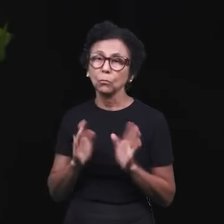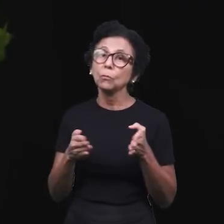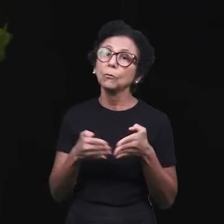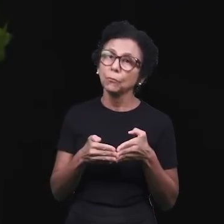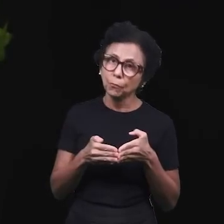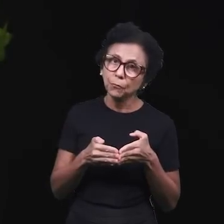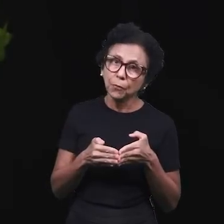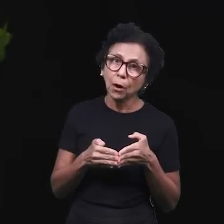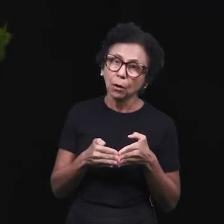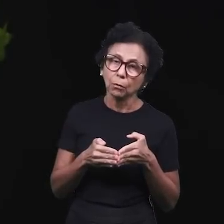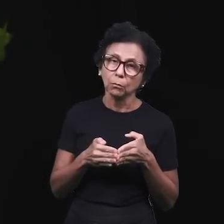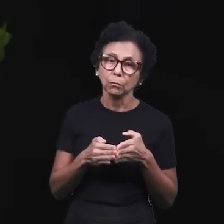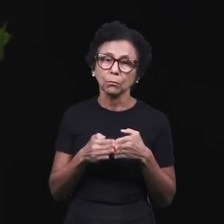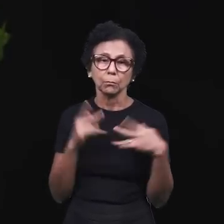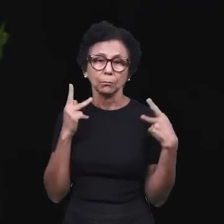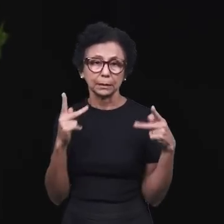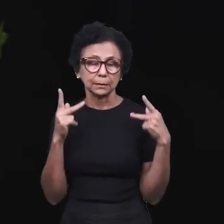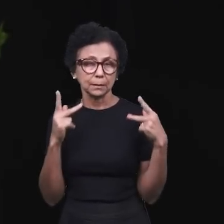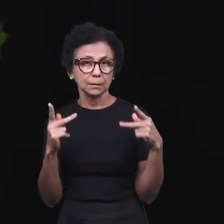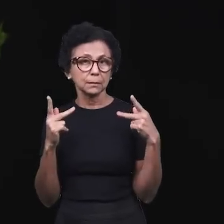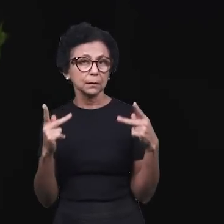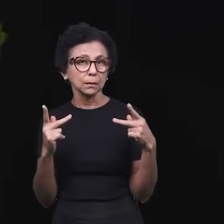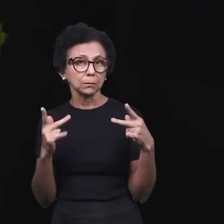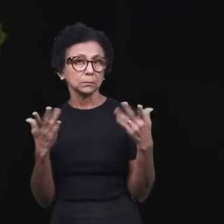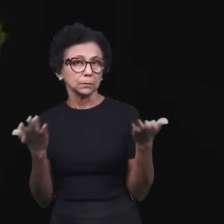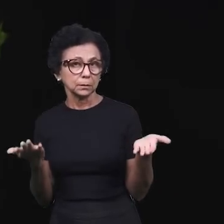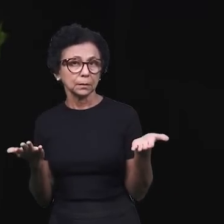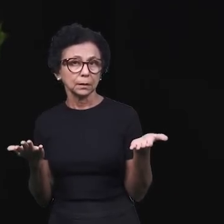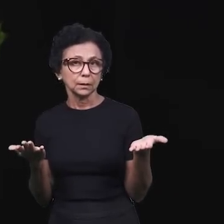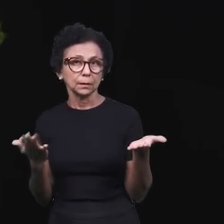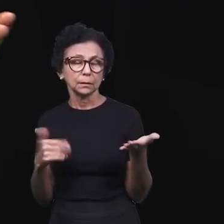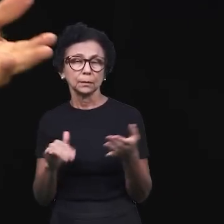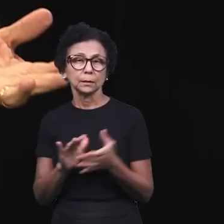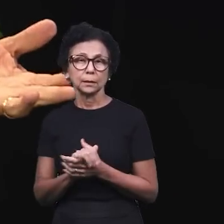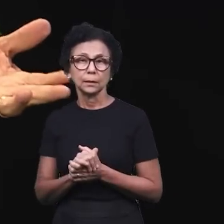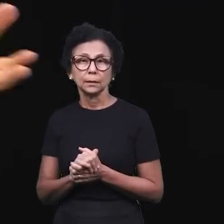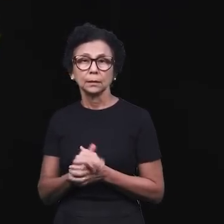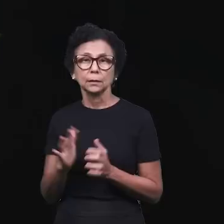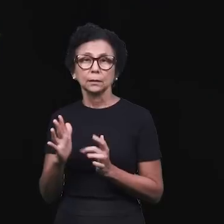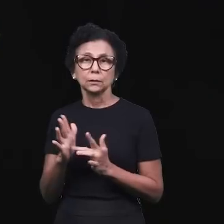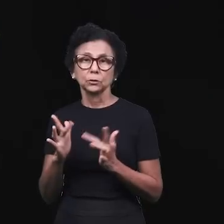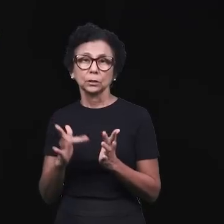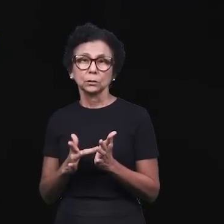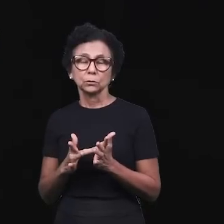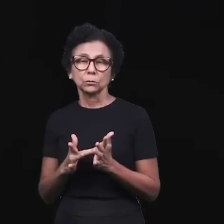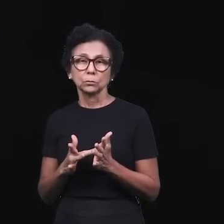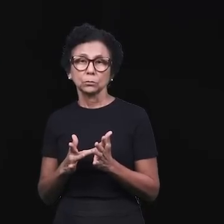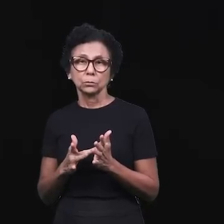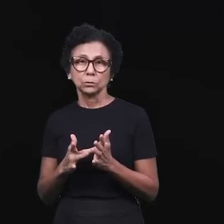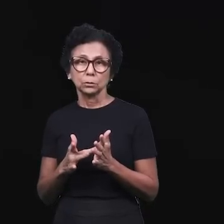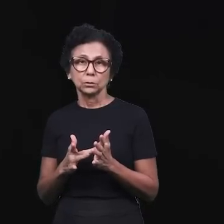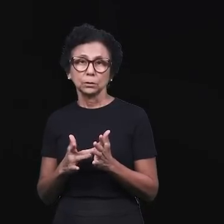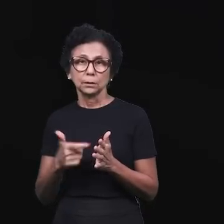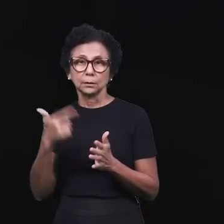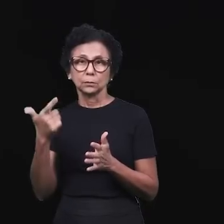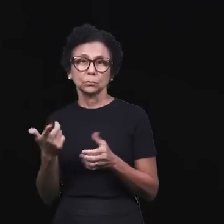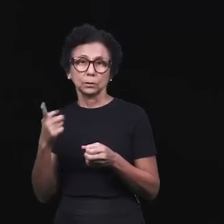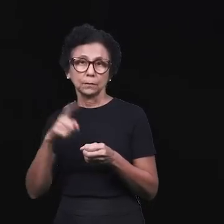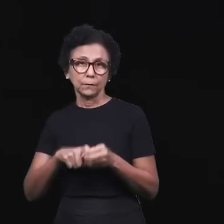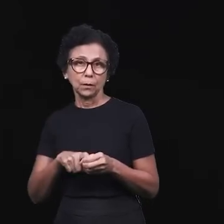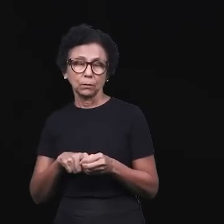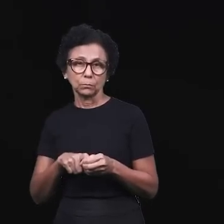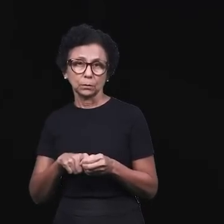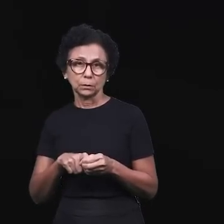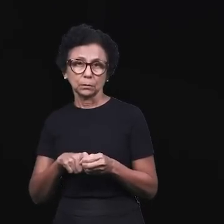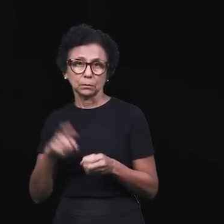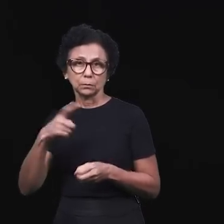pregação era a segunda vinda de Jesus. Nós somos pentecostais. A nossa primeira